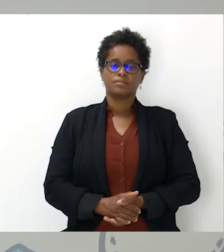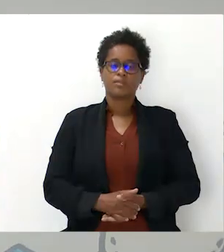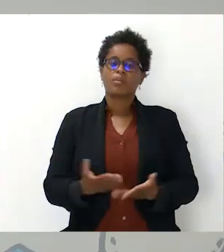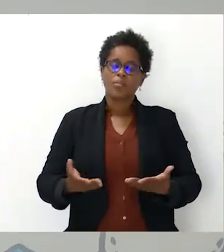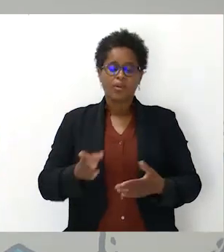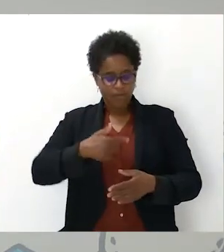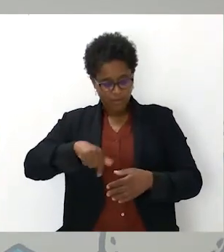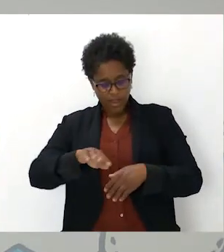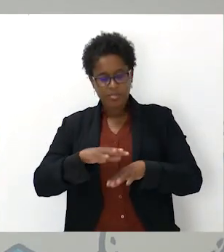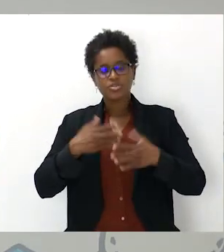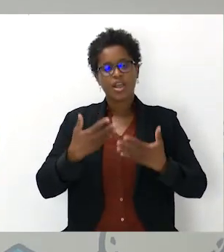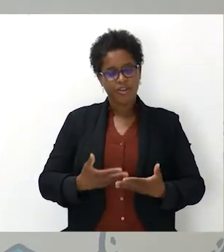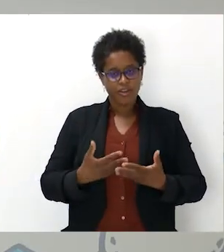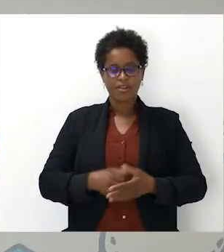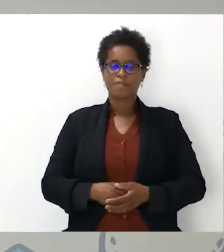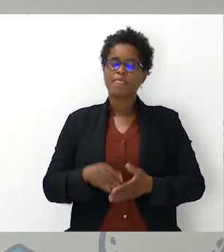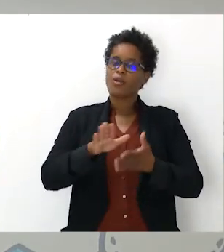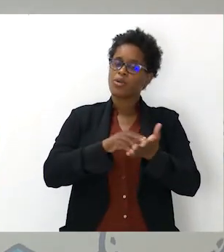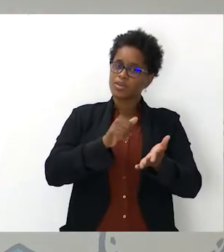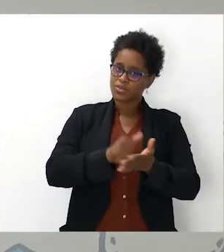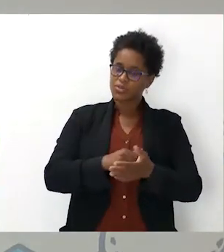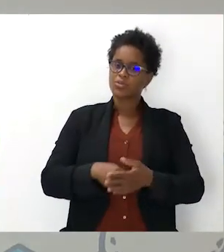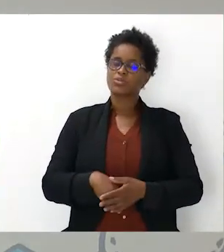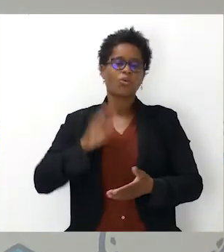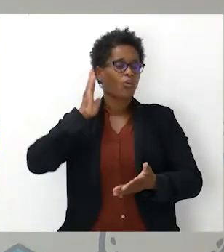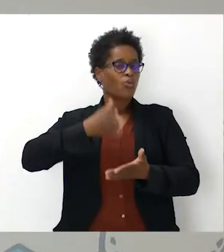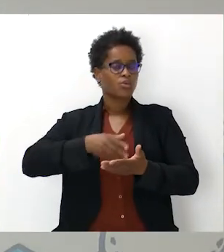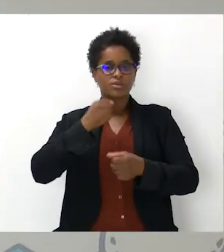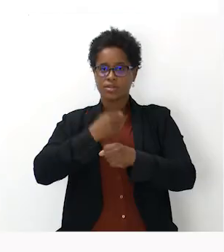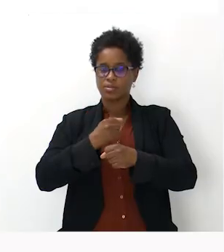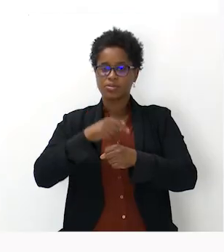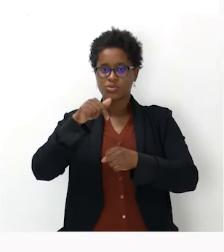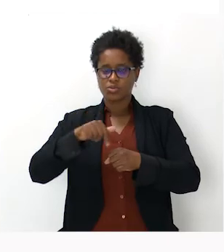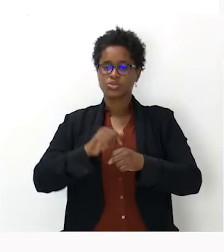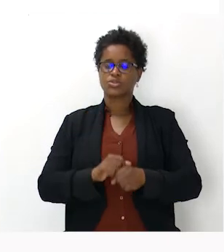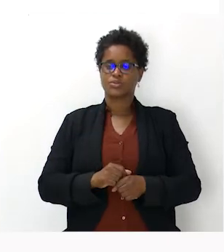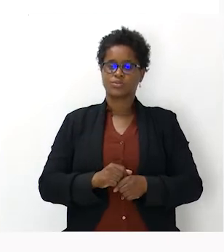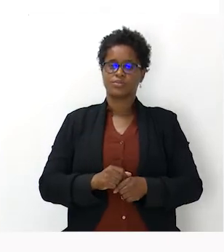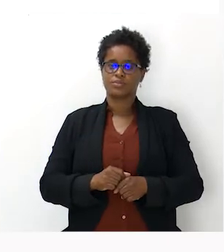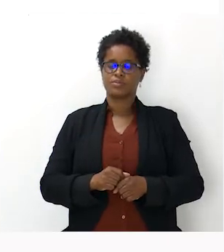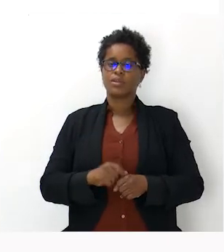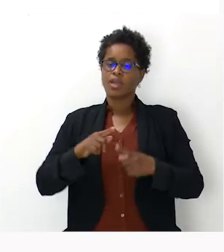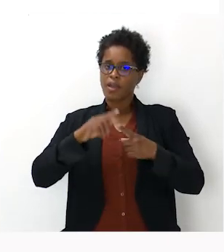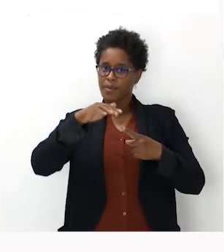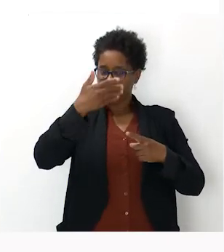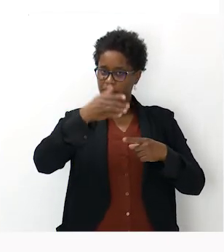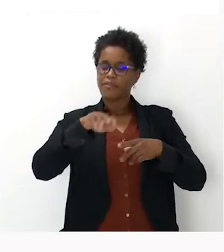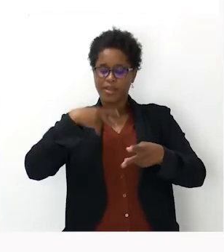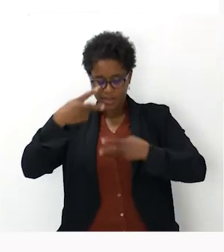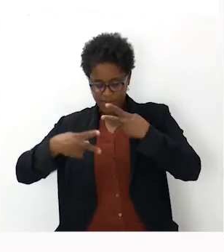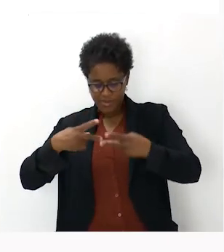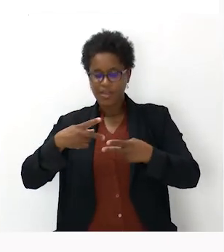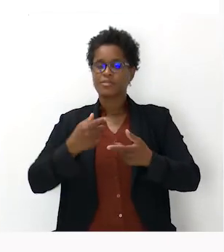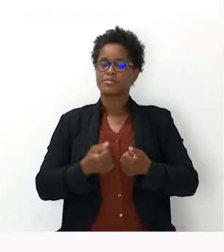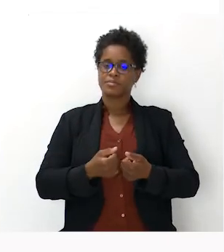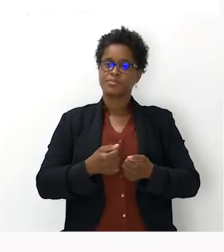Bom, vamos agora à correção do último exercício de hoje. Primeiramente, vamos analisar o